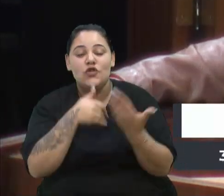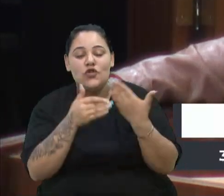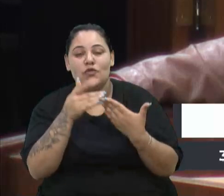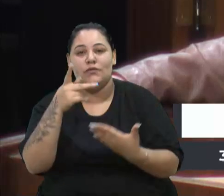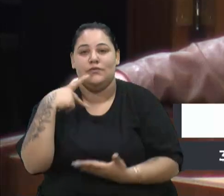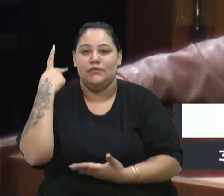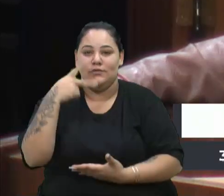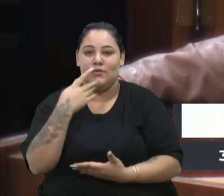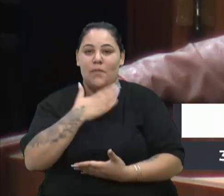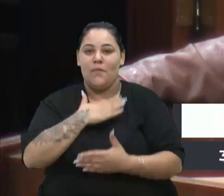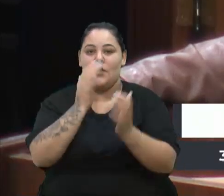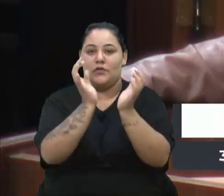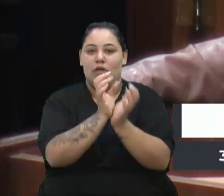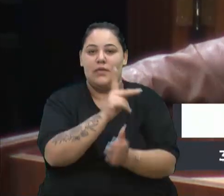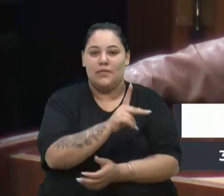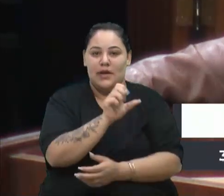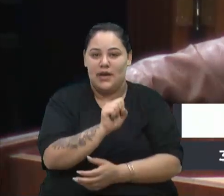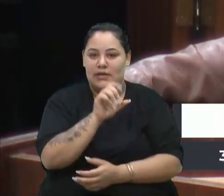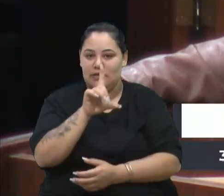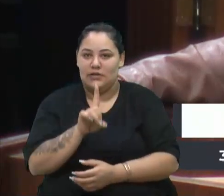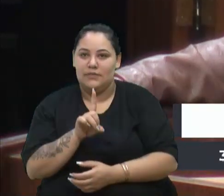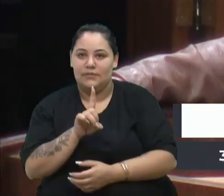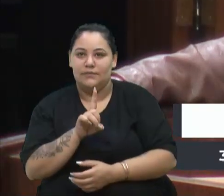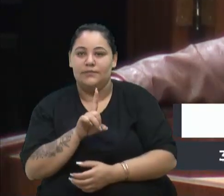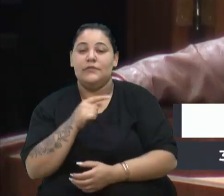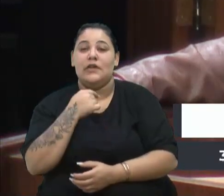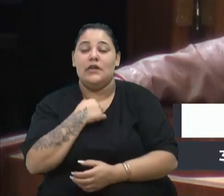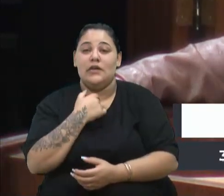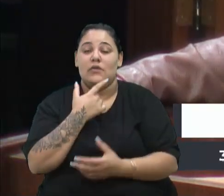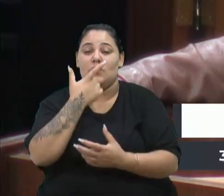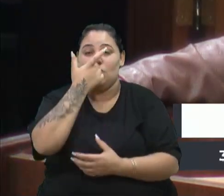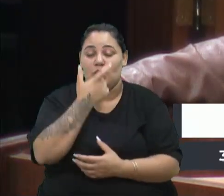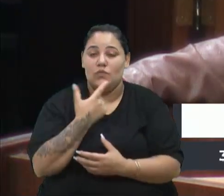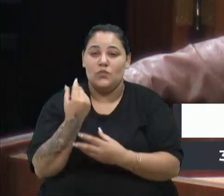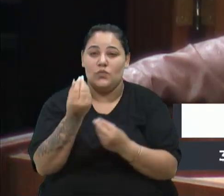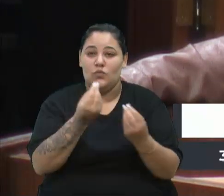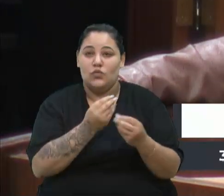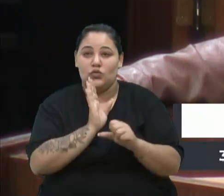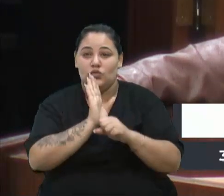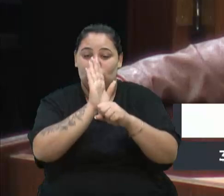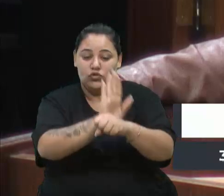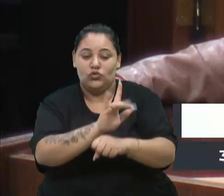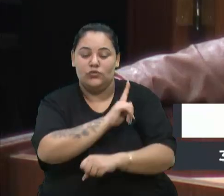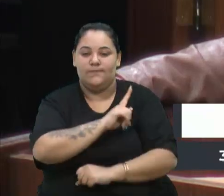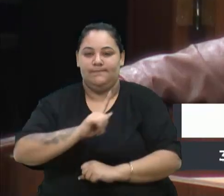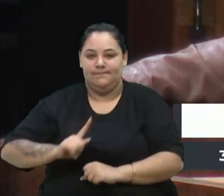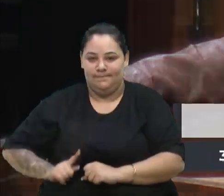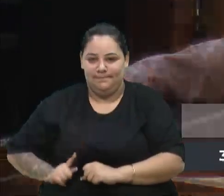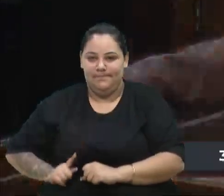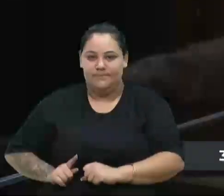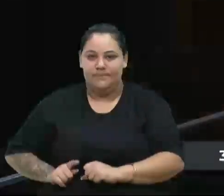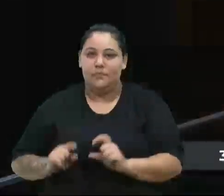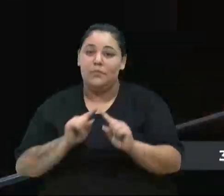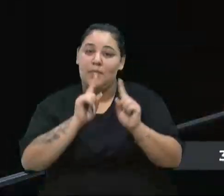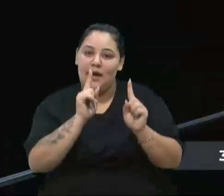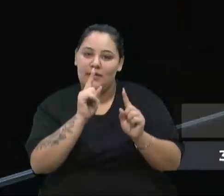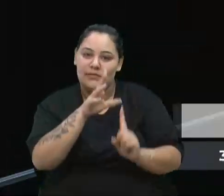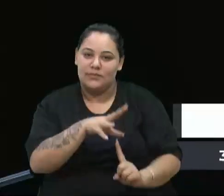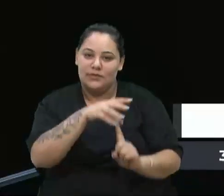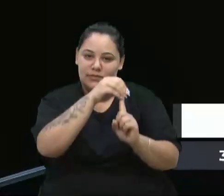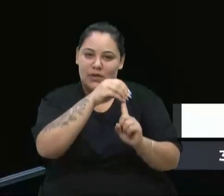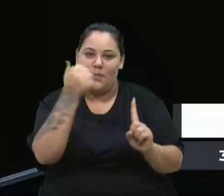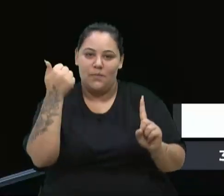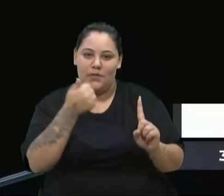vereadores, meus colegas do PSB, considero isso tudo como ajuda ao governo, mas, sobretudo, em primeiro